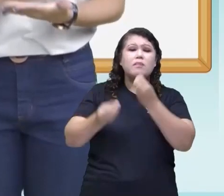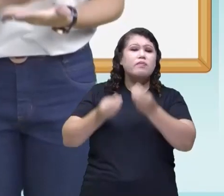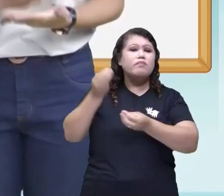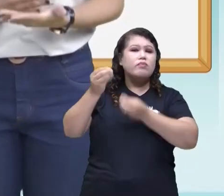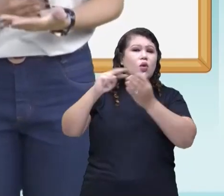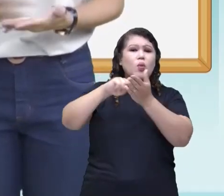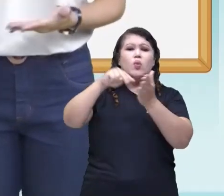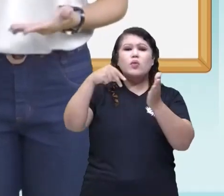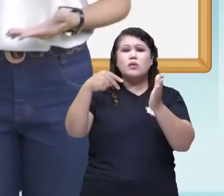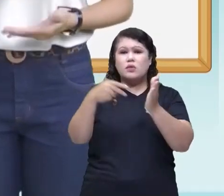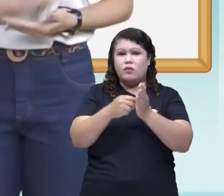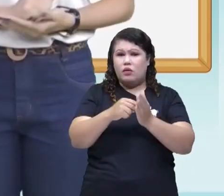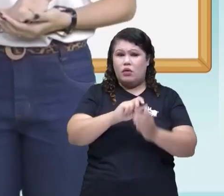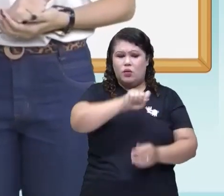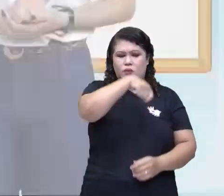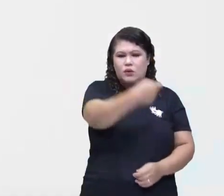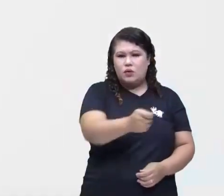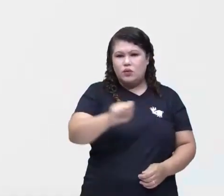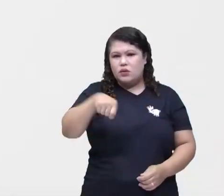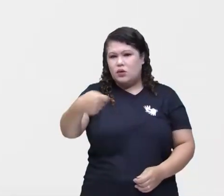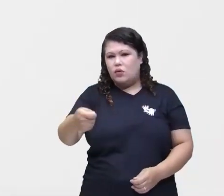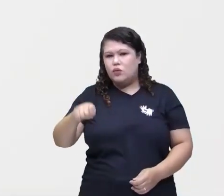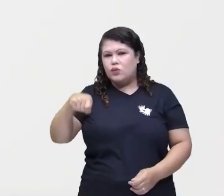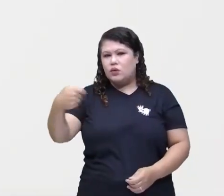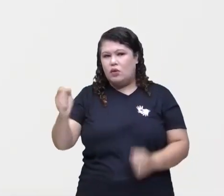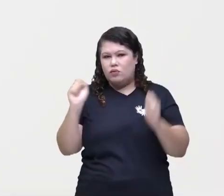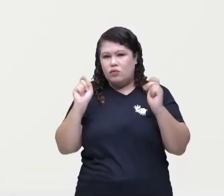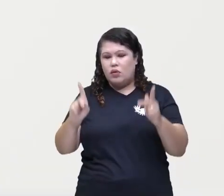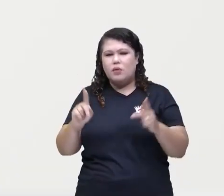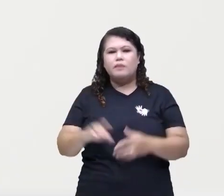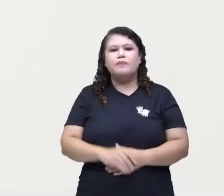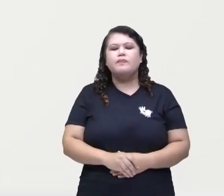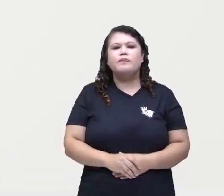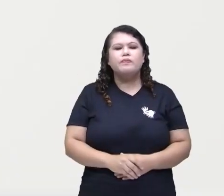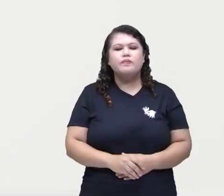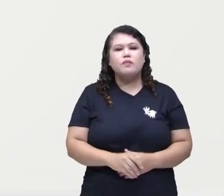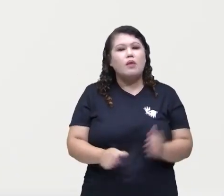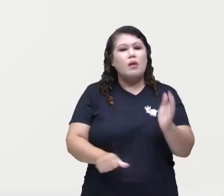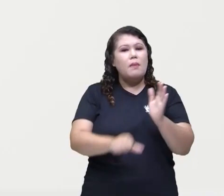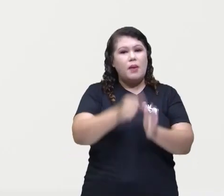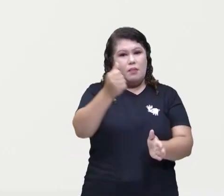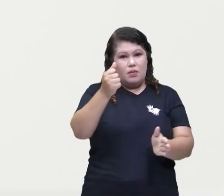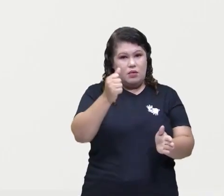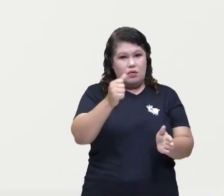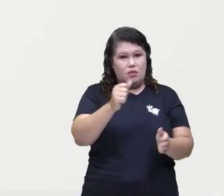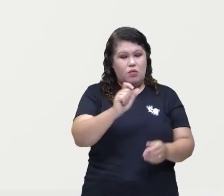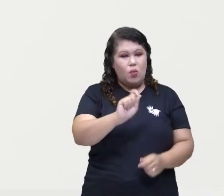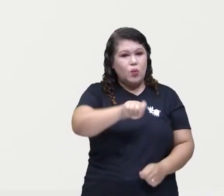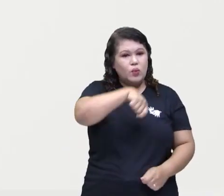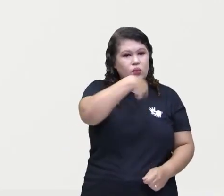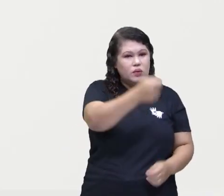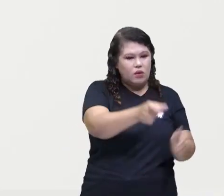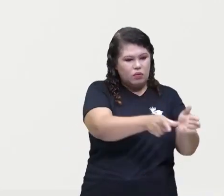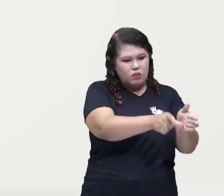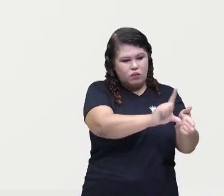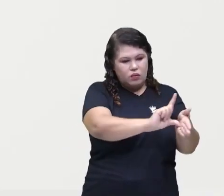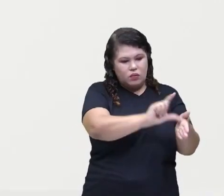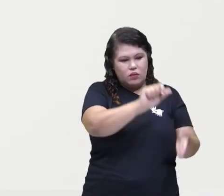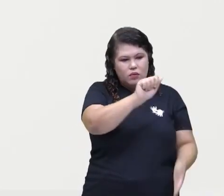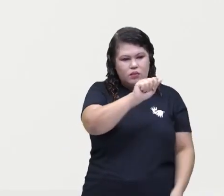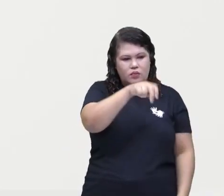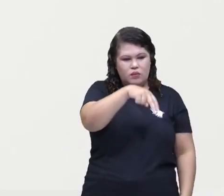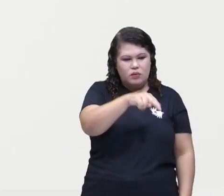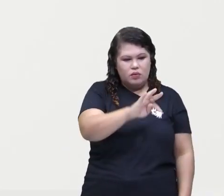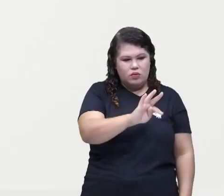uma dessas palavrinhas? Vamos lá? O que significa a palavra antes? Vamos ler? Olha só. Antes